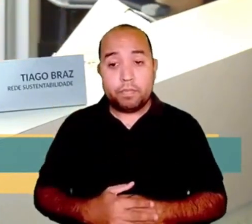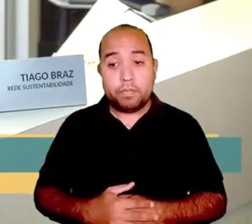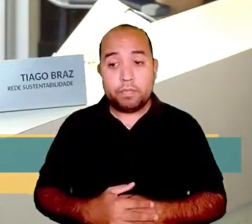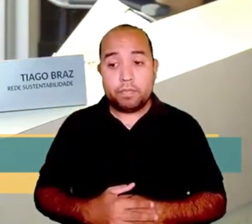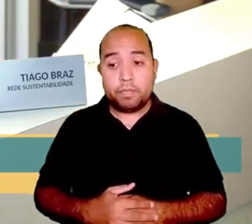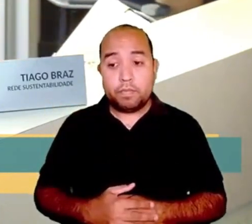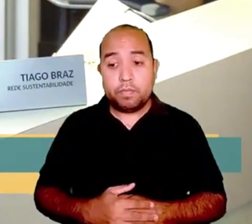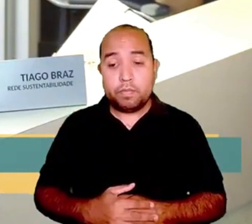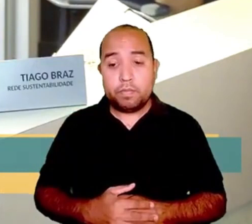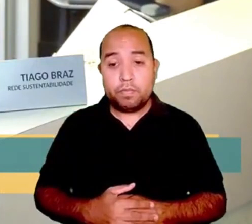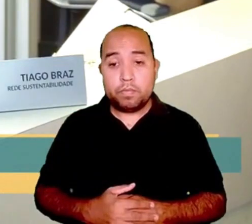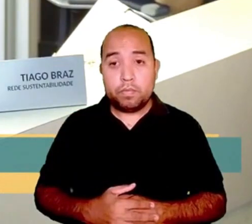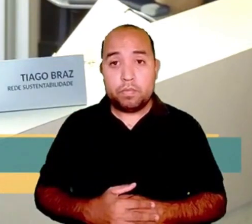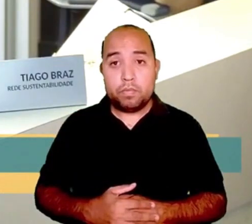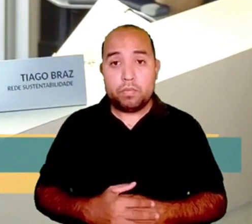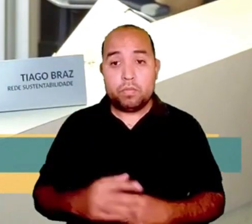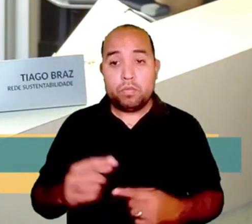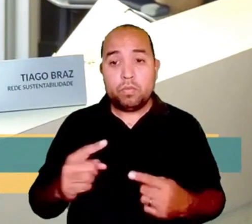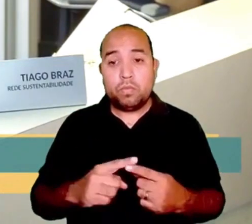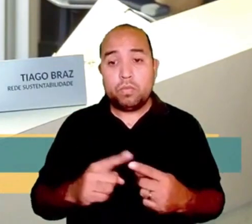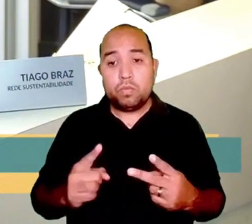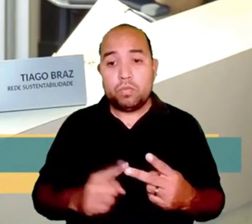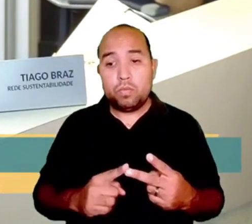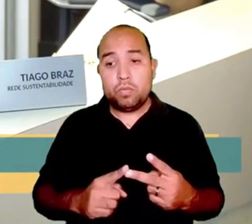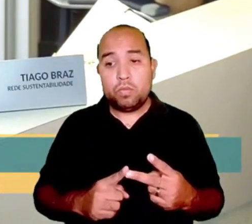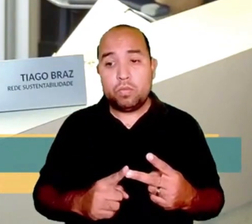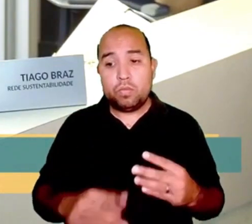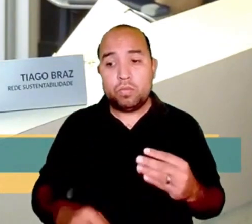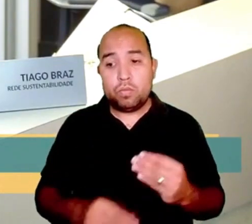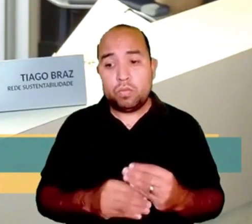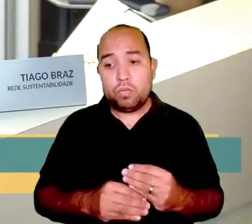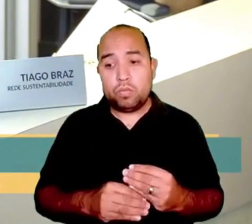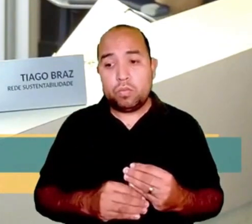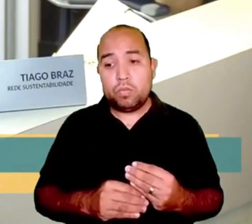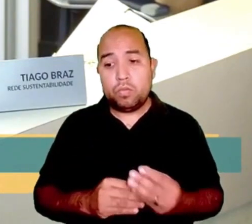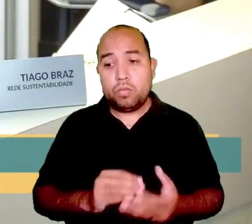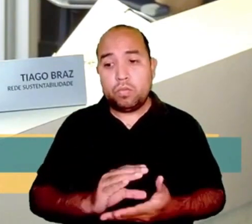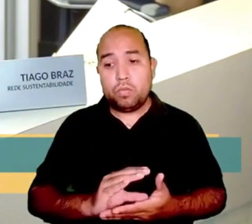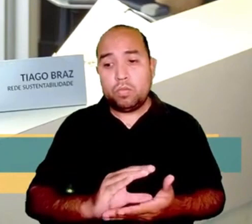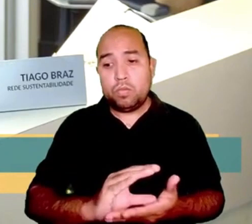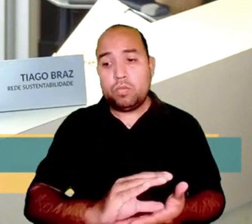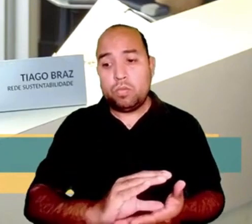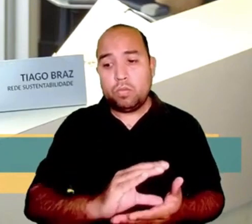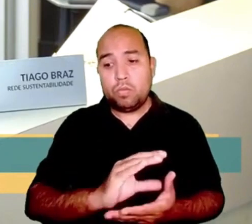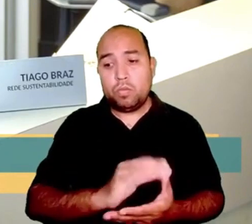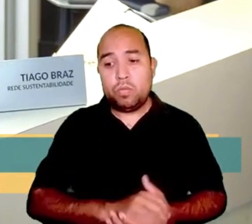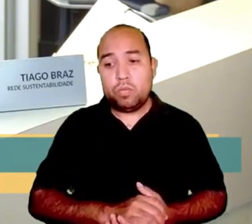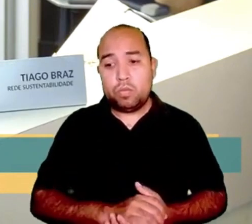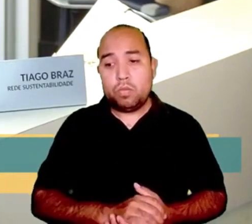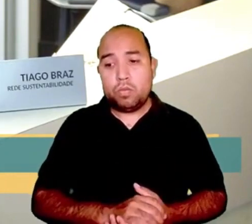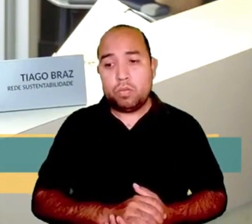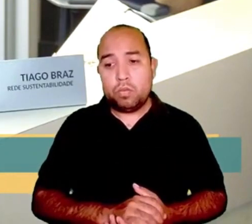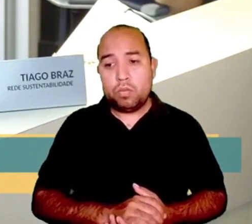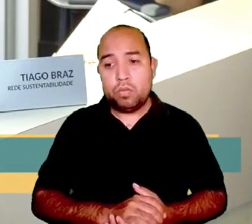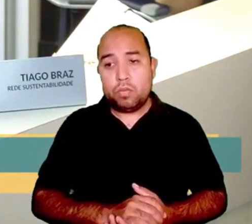das duas suplementações está sendo destinada aí a esse convênio da Santa Casa de Saúde Pirapora, e